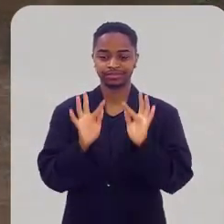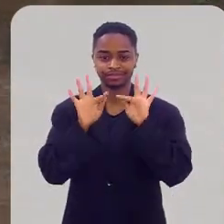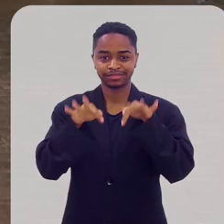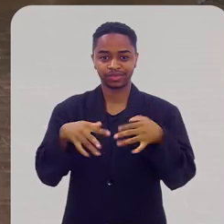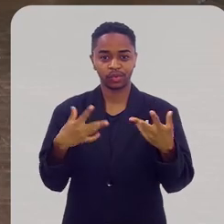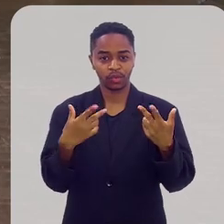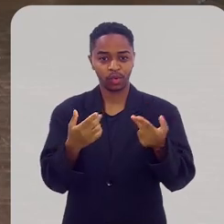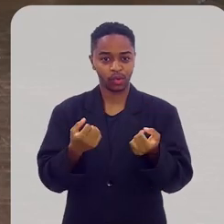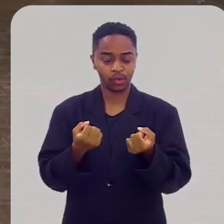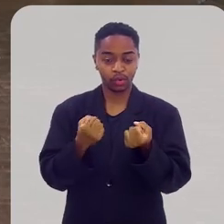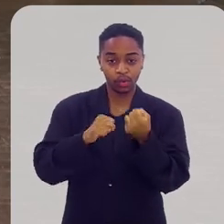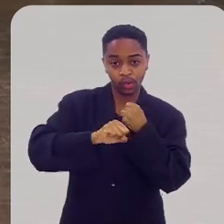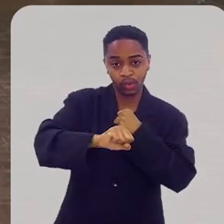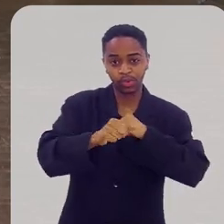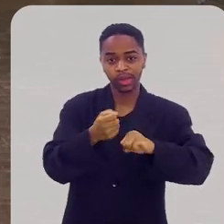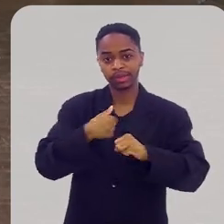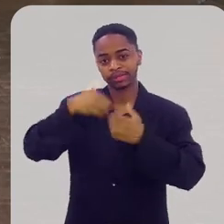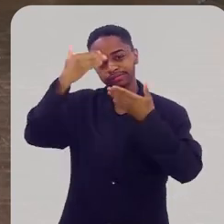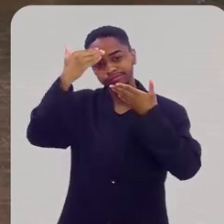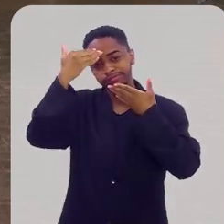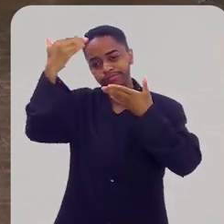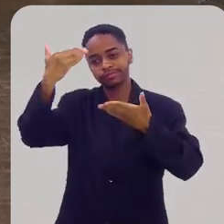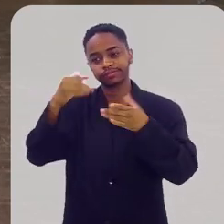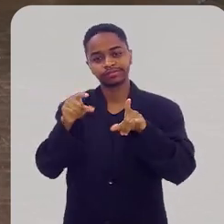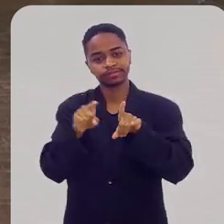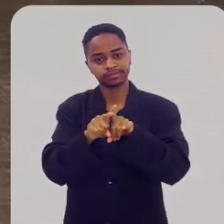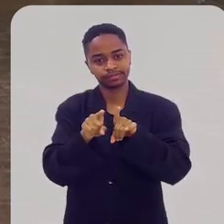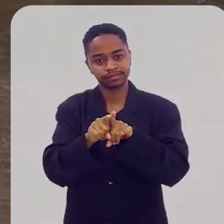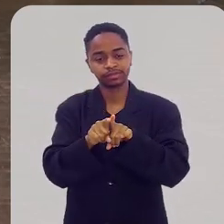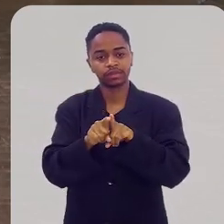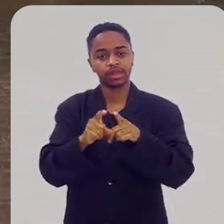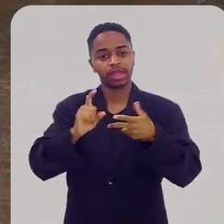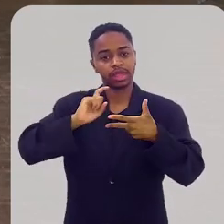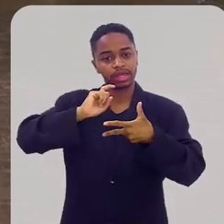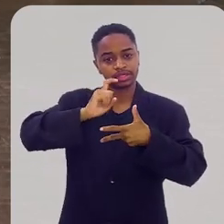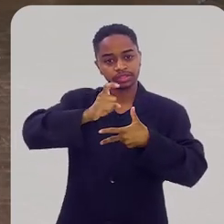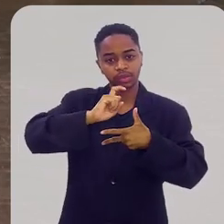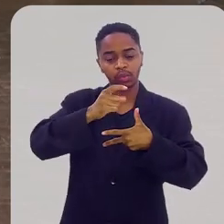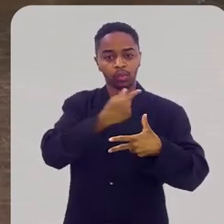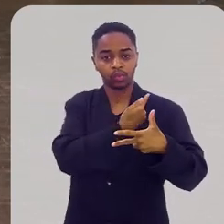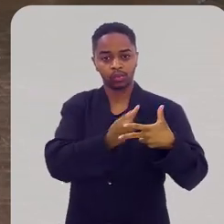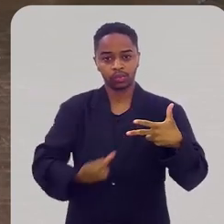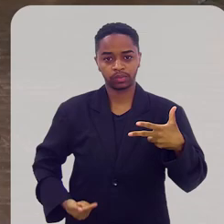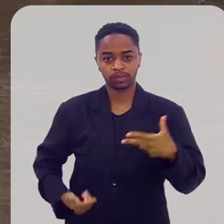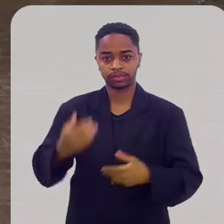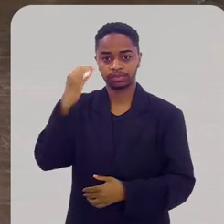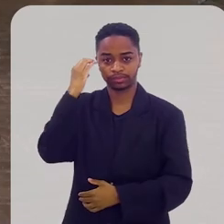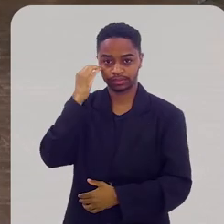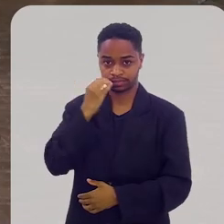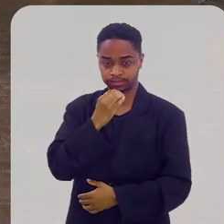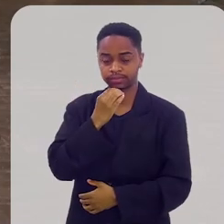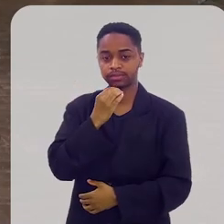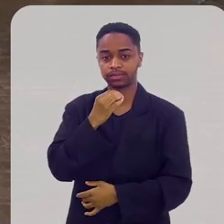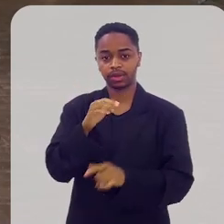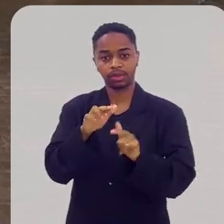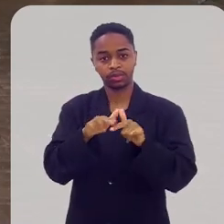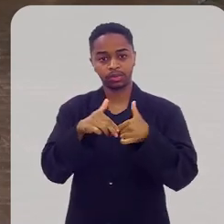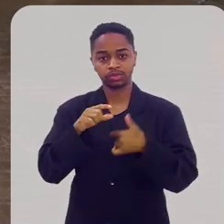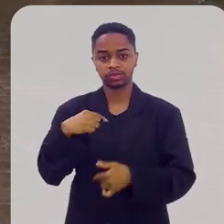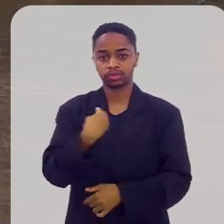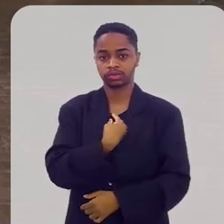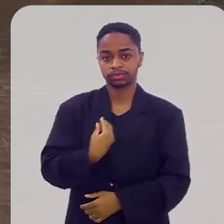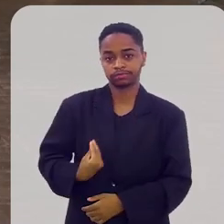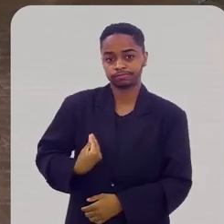Eu quero aproveitar e agradecer bastante ao Poder Executivo, ao nosso governador Cláudio Castro, por estarmos